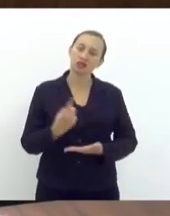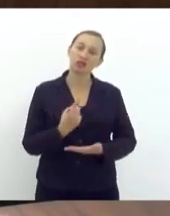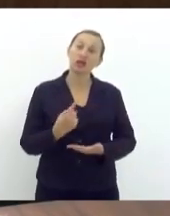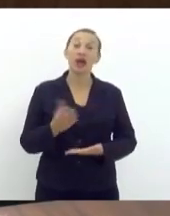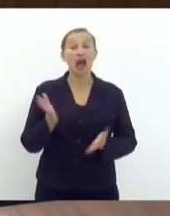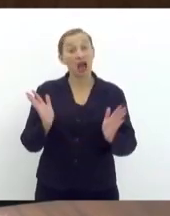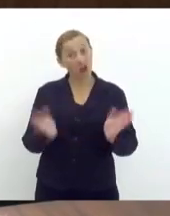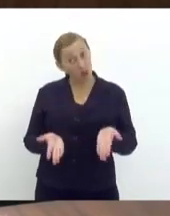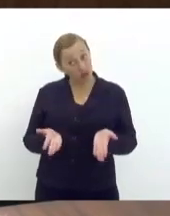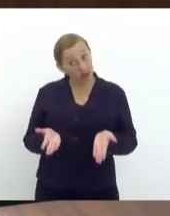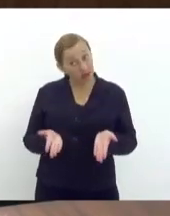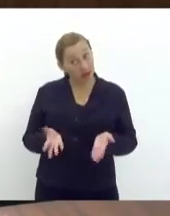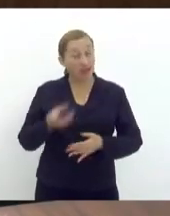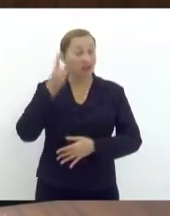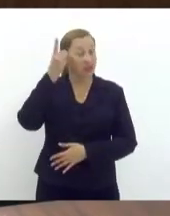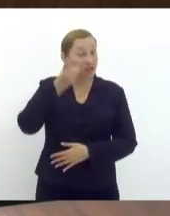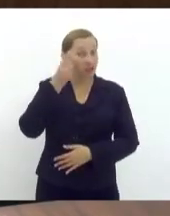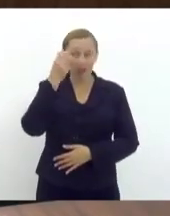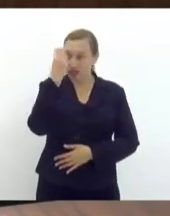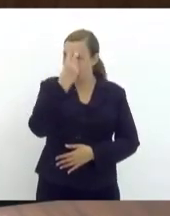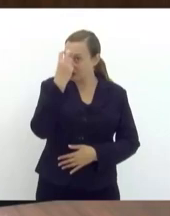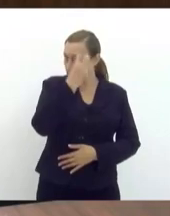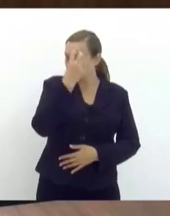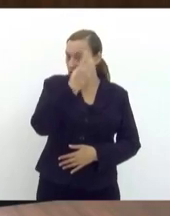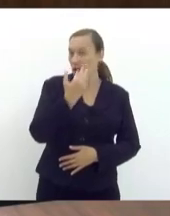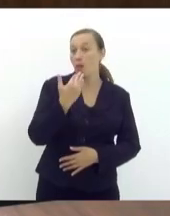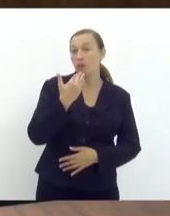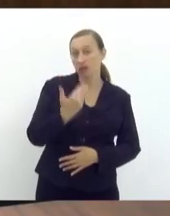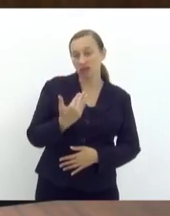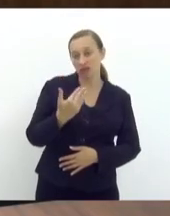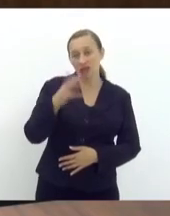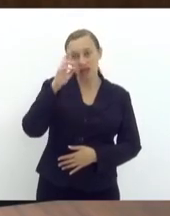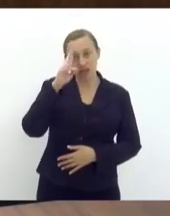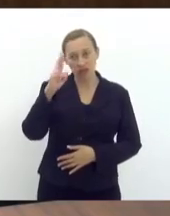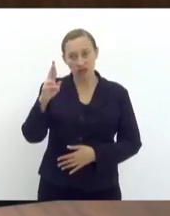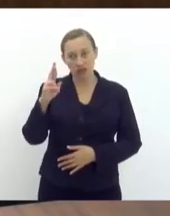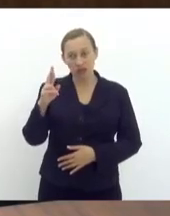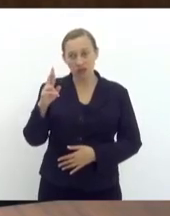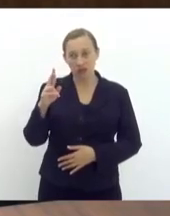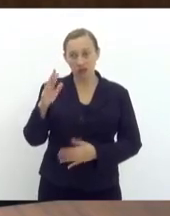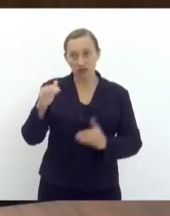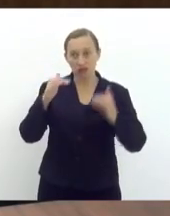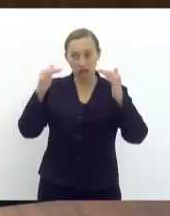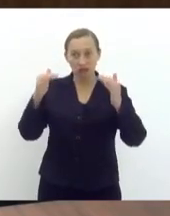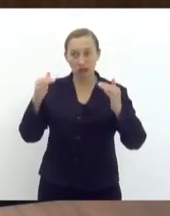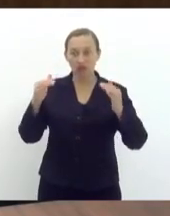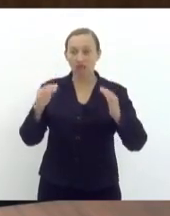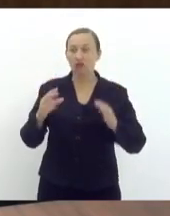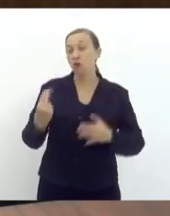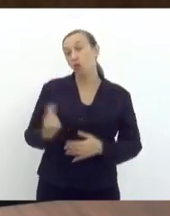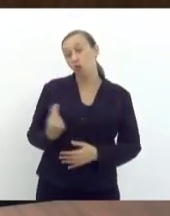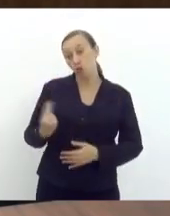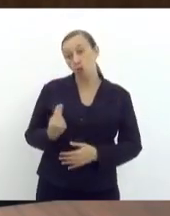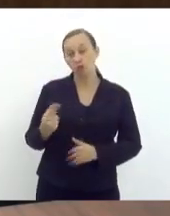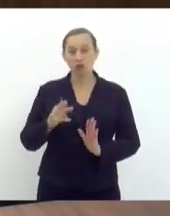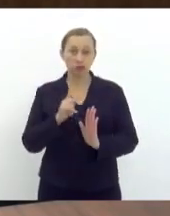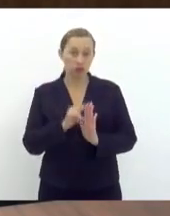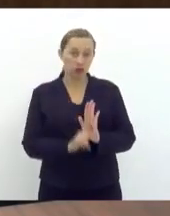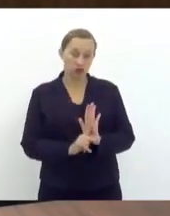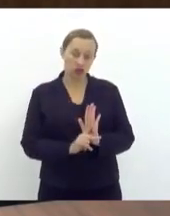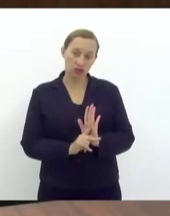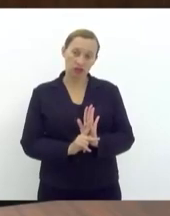agora deputada Verônica Quero pedir a vossa excelência para me permitir ser com o autor desse projeto